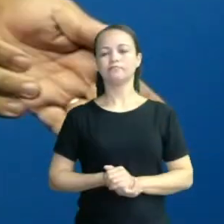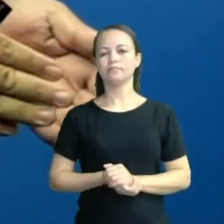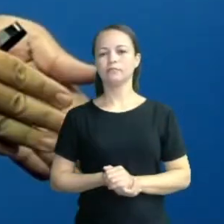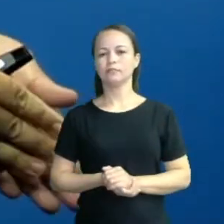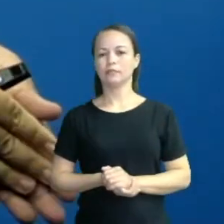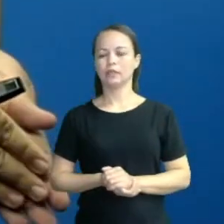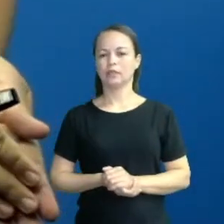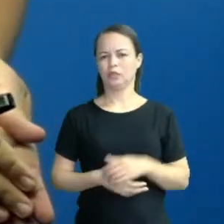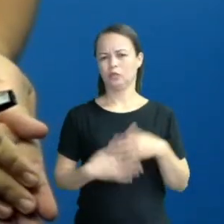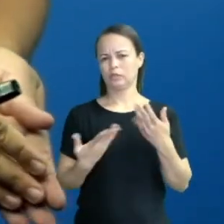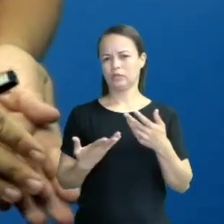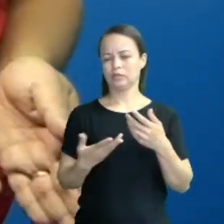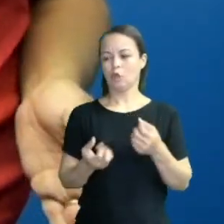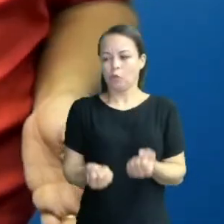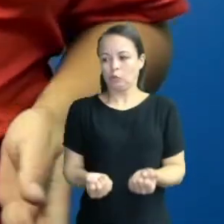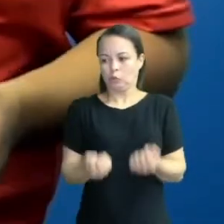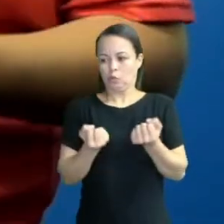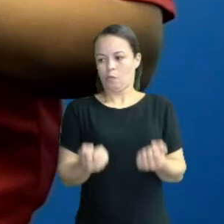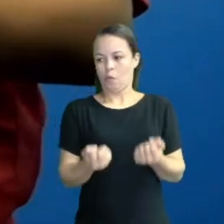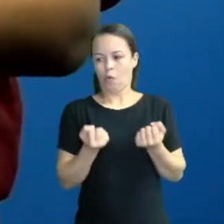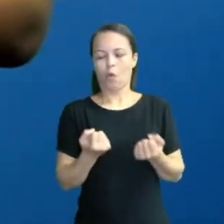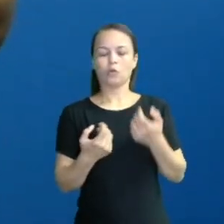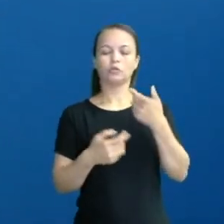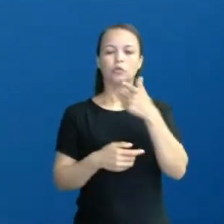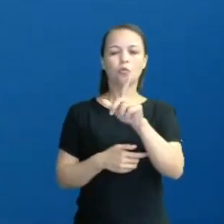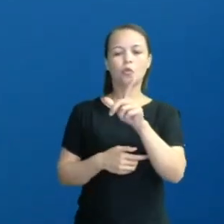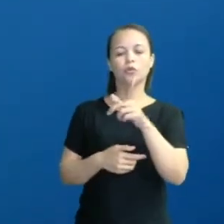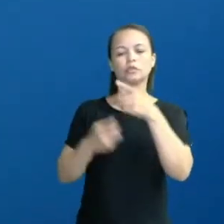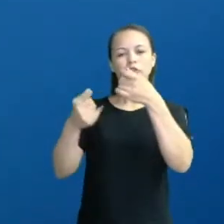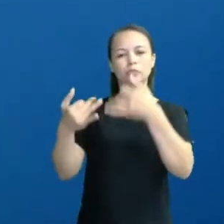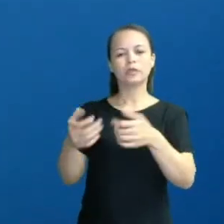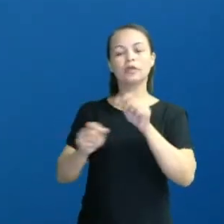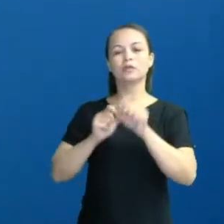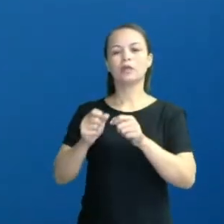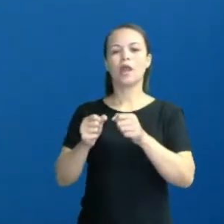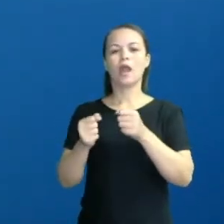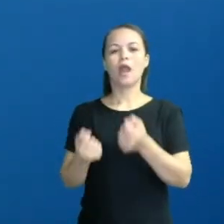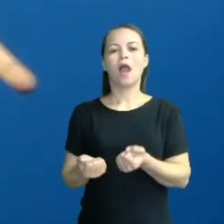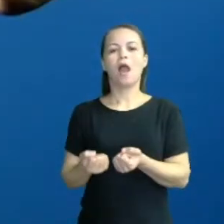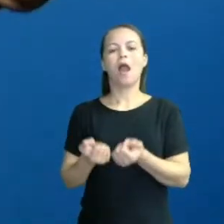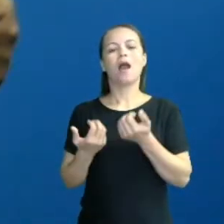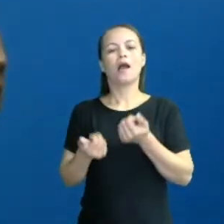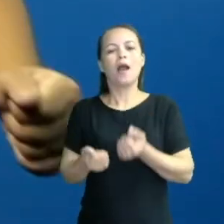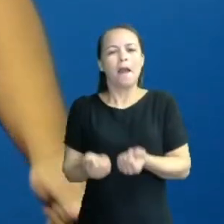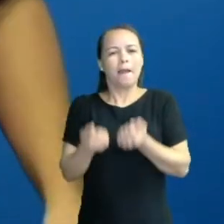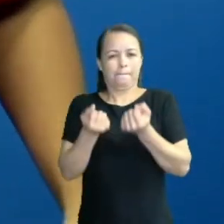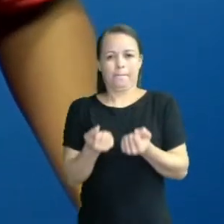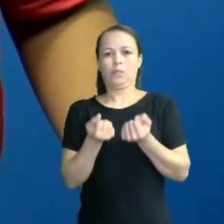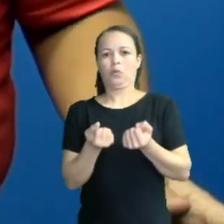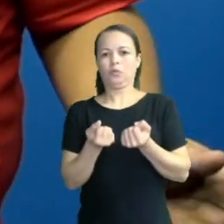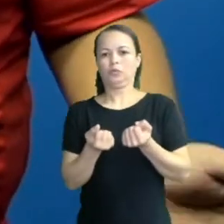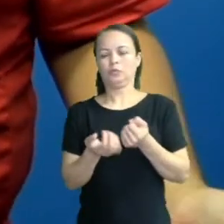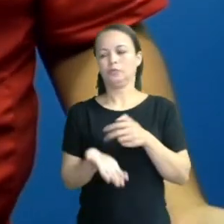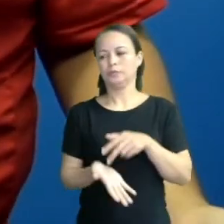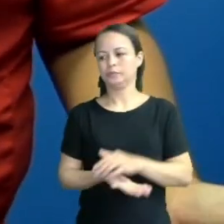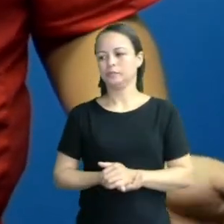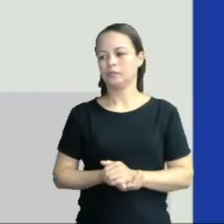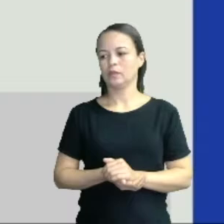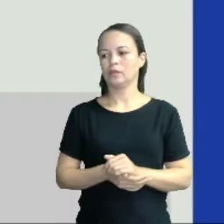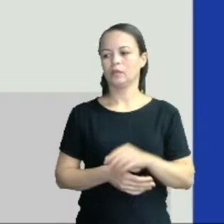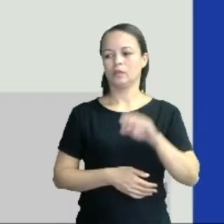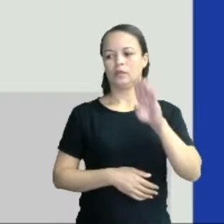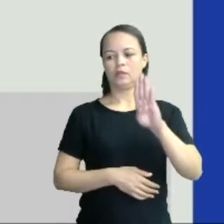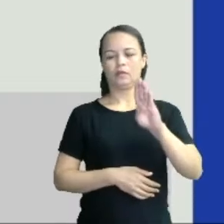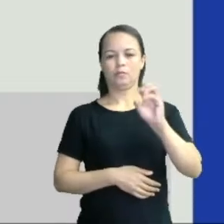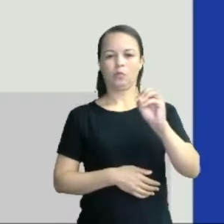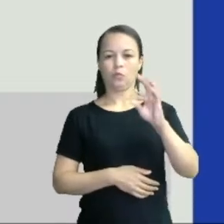diferentes. Um quer dizer suporte e o outro quer dizer apoio, apoiar, né? Boto